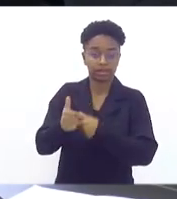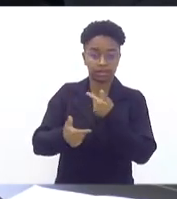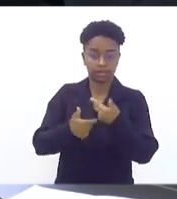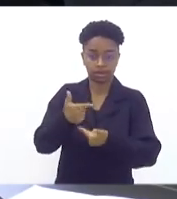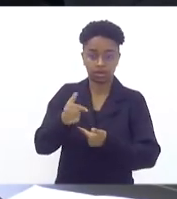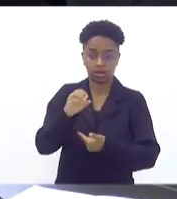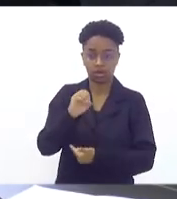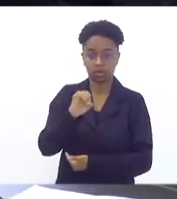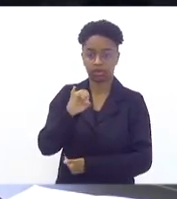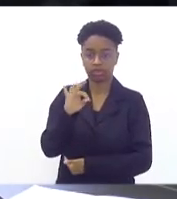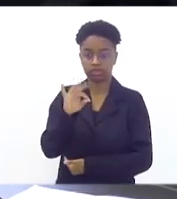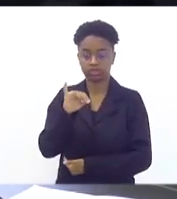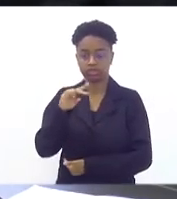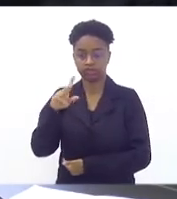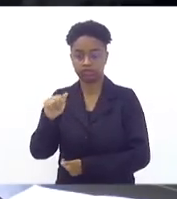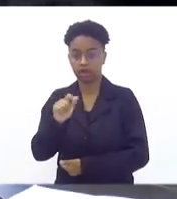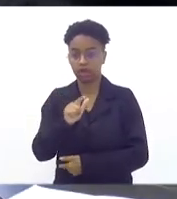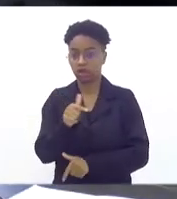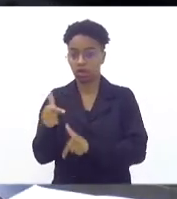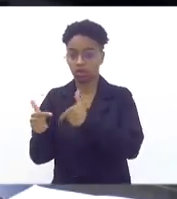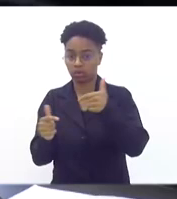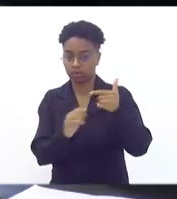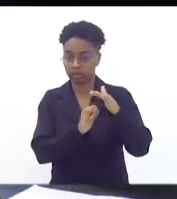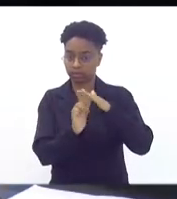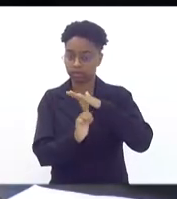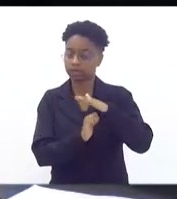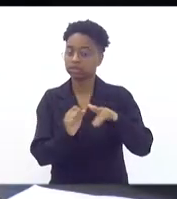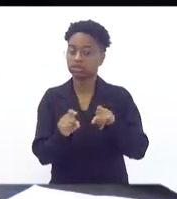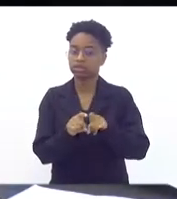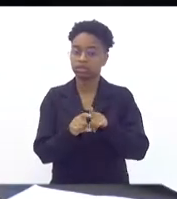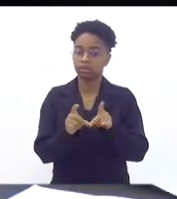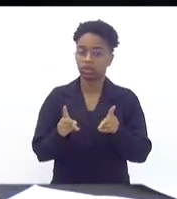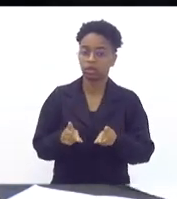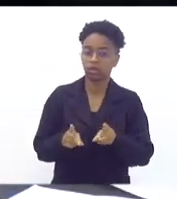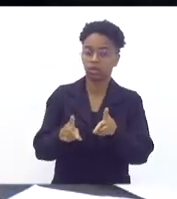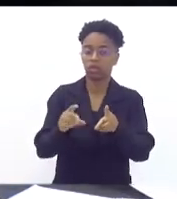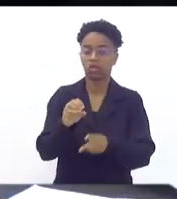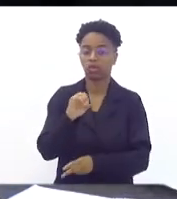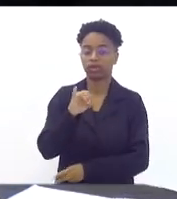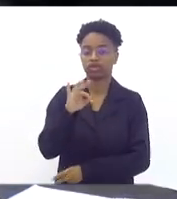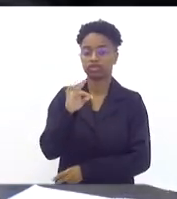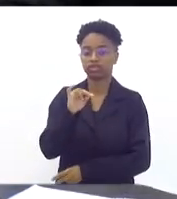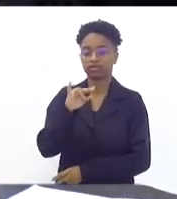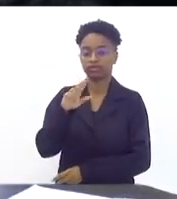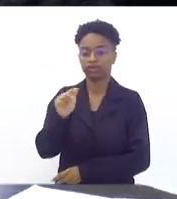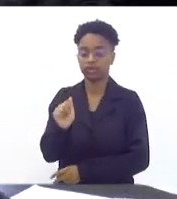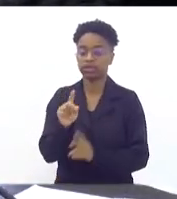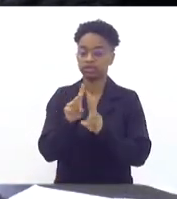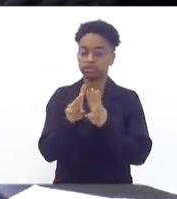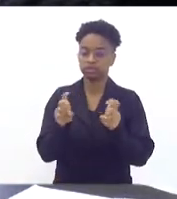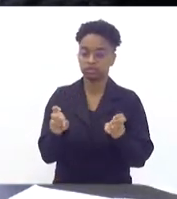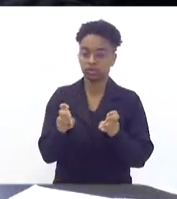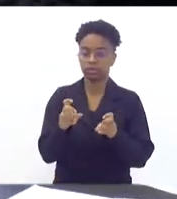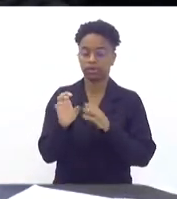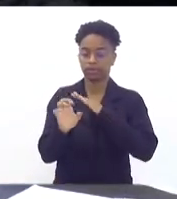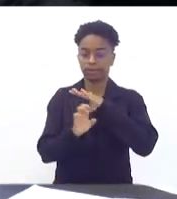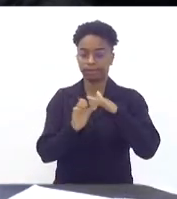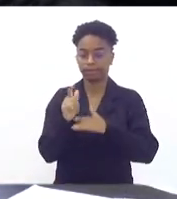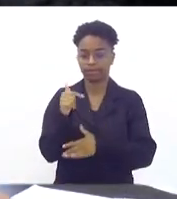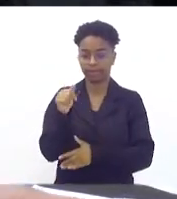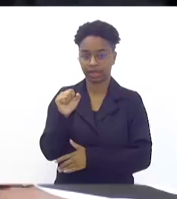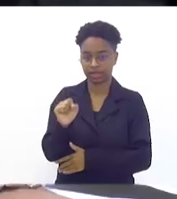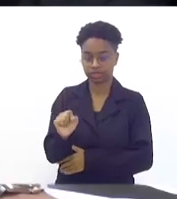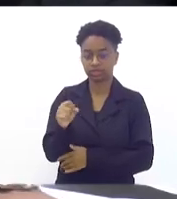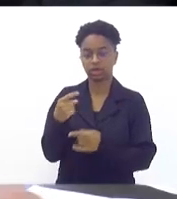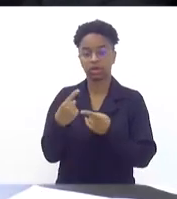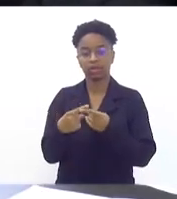das demais concessionárias Inclusive a continuidade das oitivas relacionadas a concessionária de gás para que